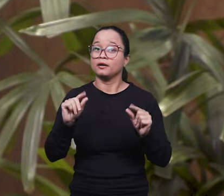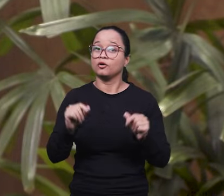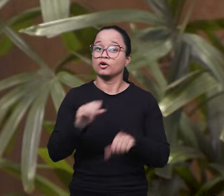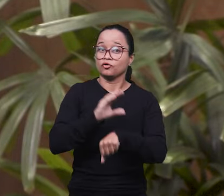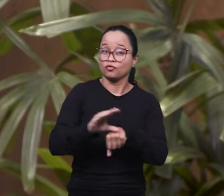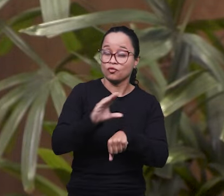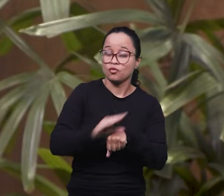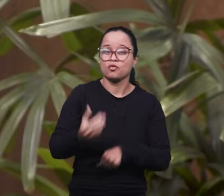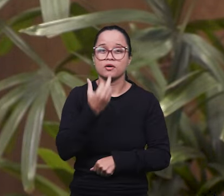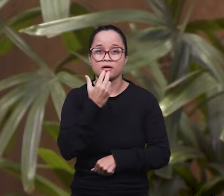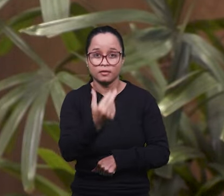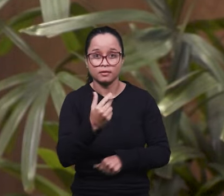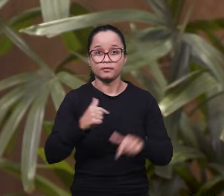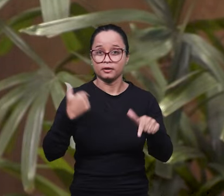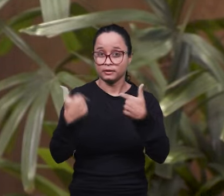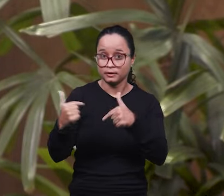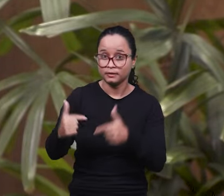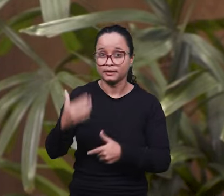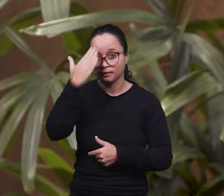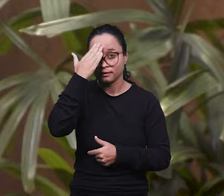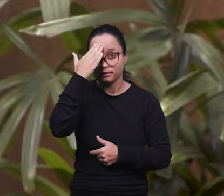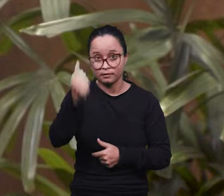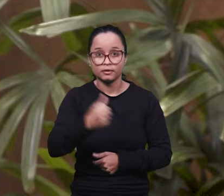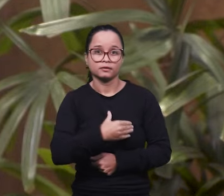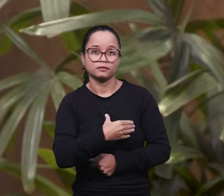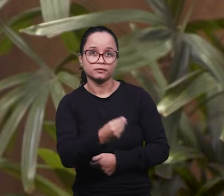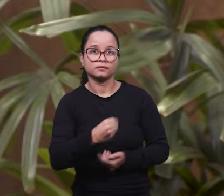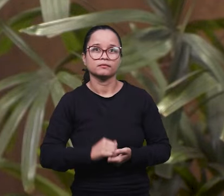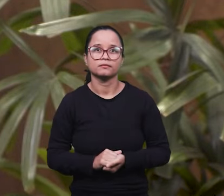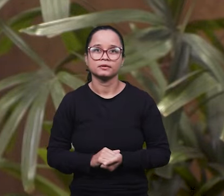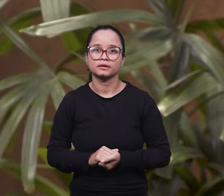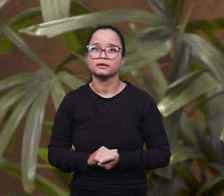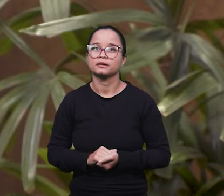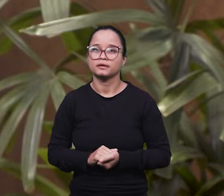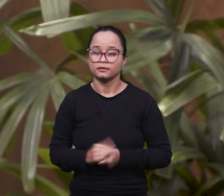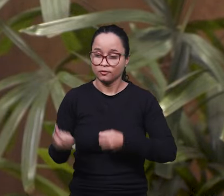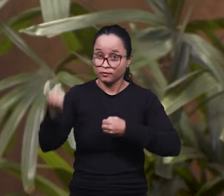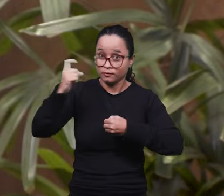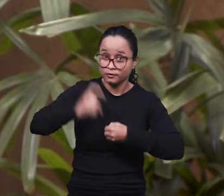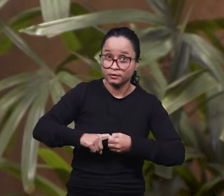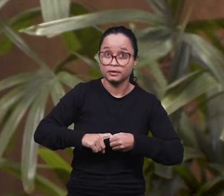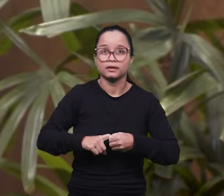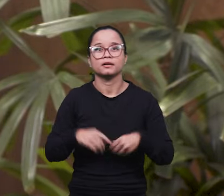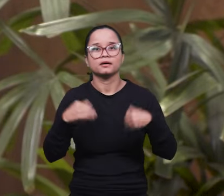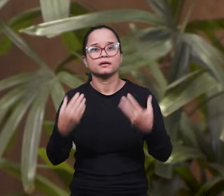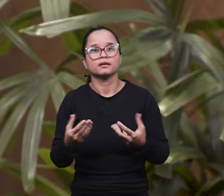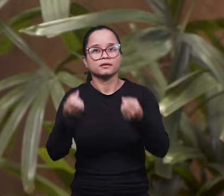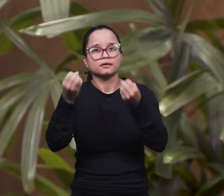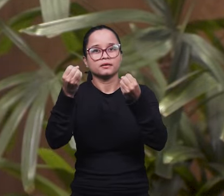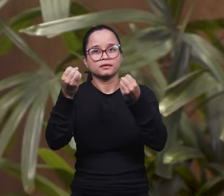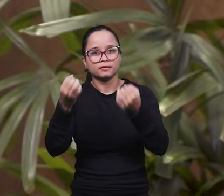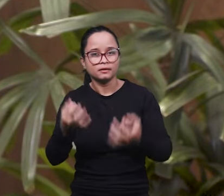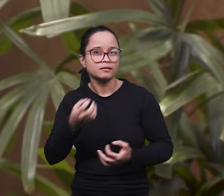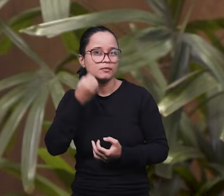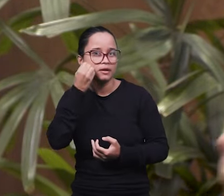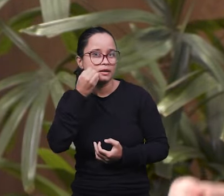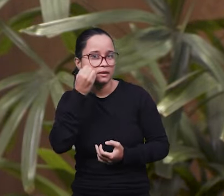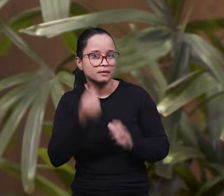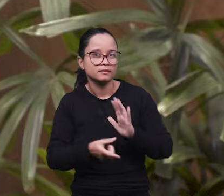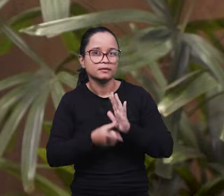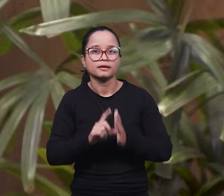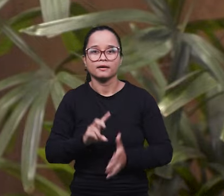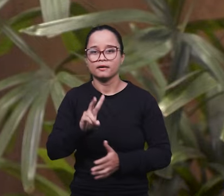trabalho sabendo que os nossos filhos Marlene vão voltar você contou a experiência no episódio anterior de que